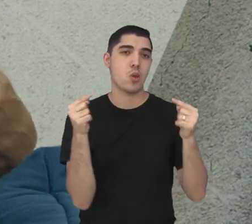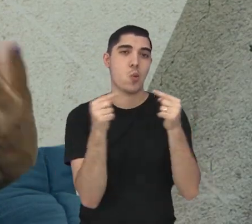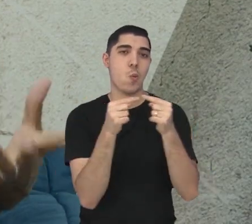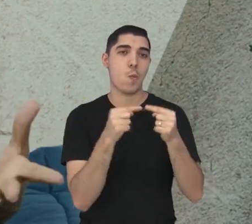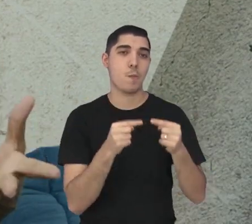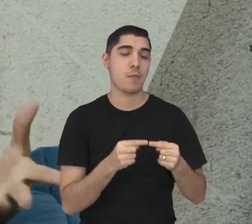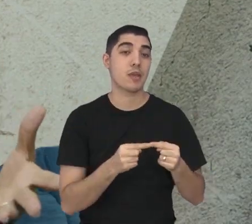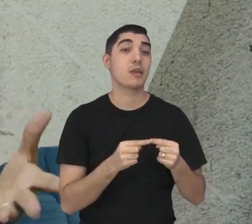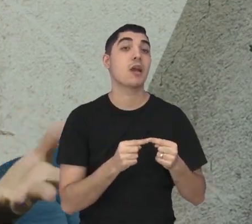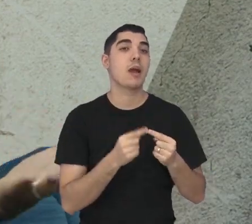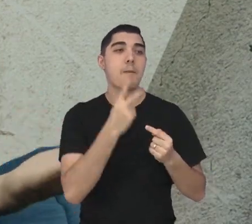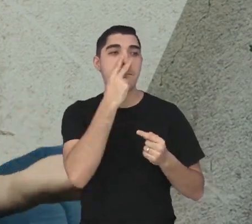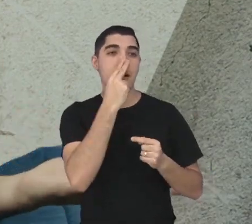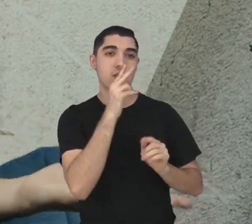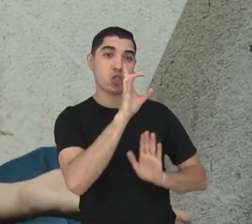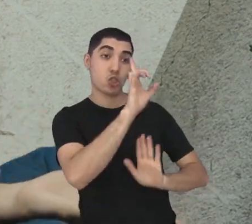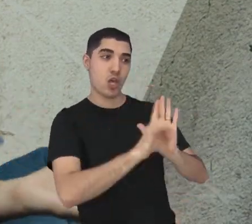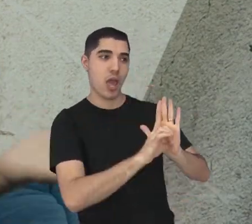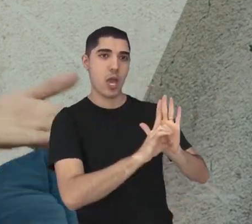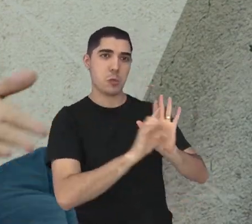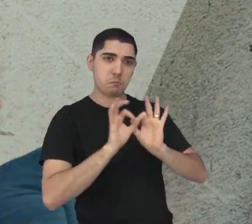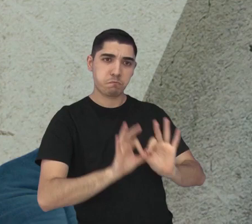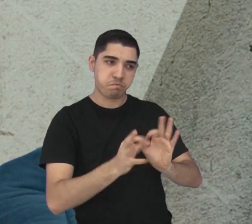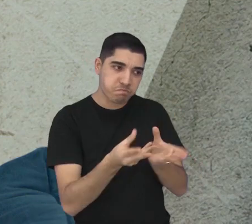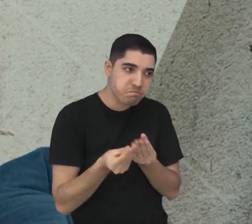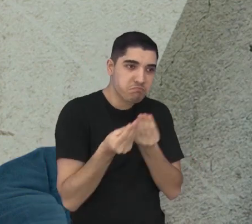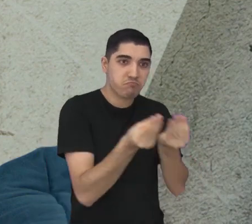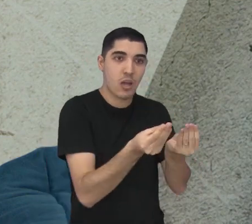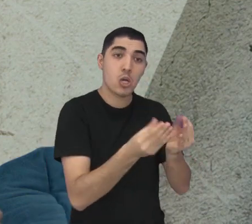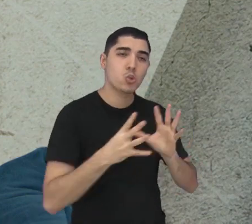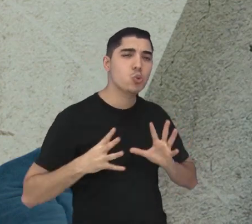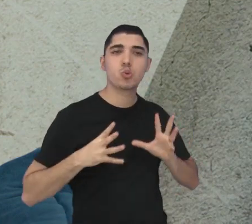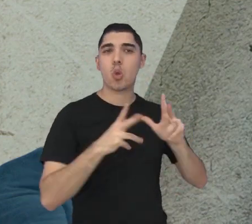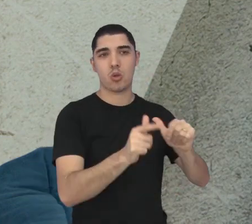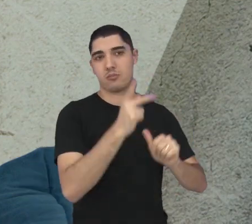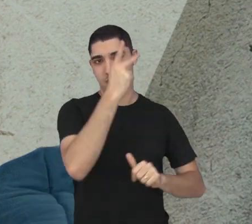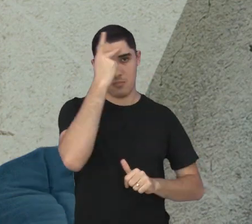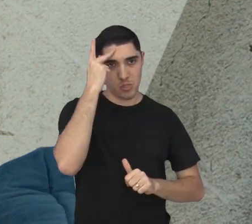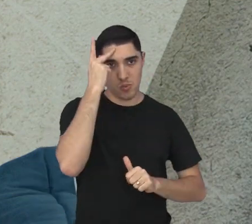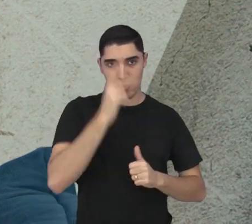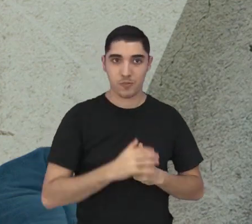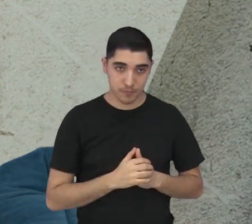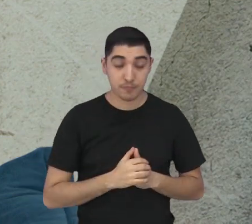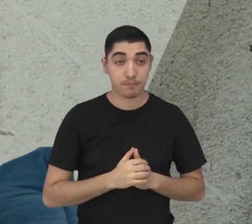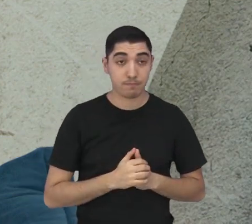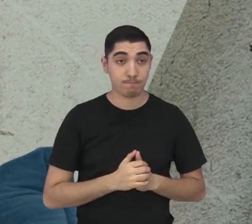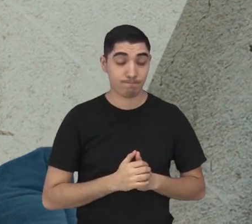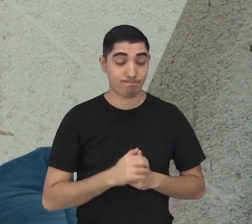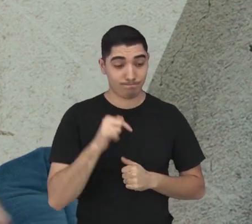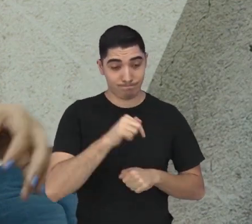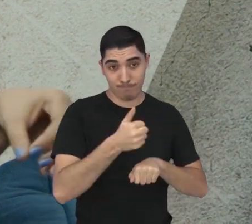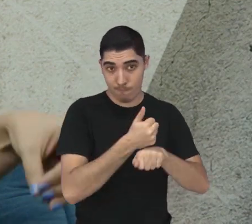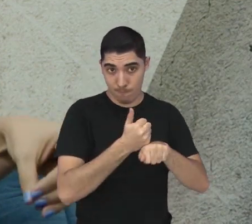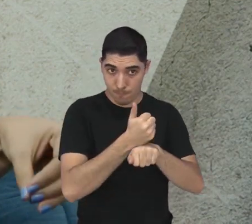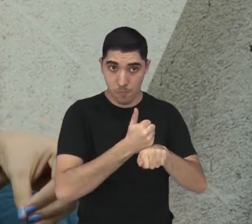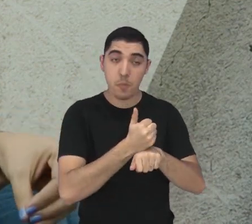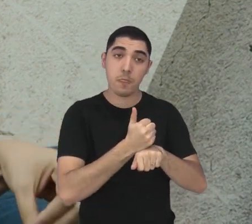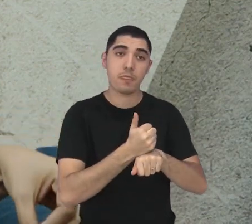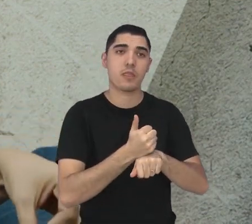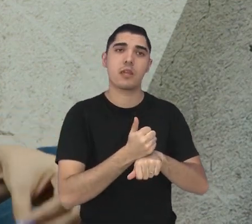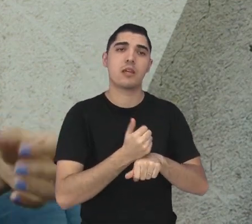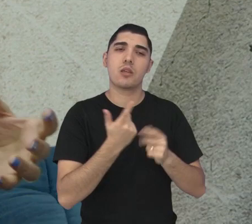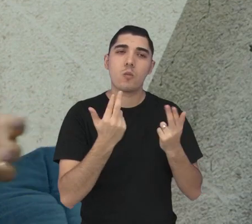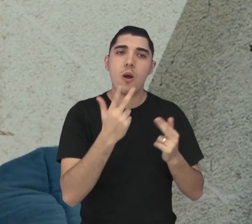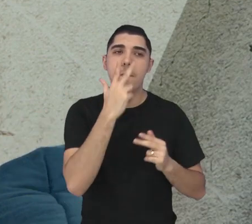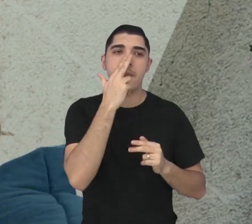está ligada à garantia dos direitos fundamentais de toda e qualquer pessoa, né? Então, é uma profissão